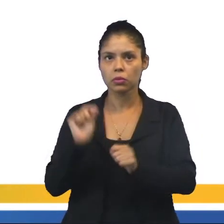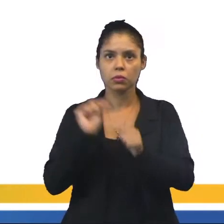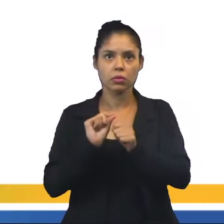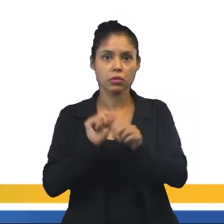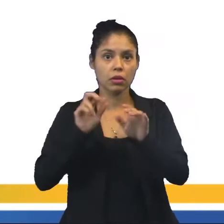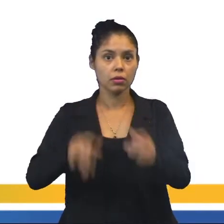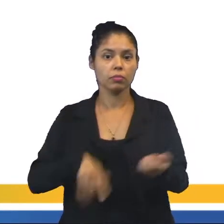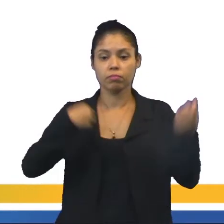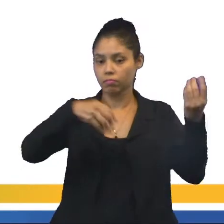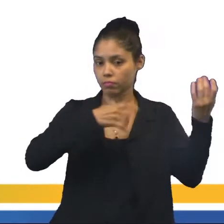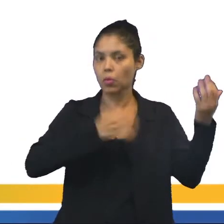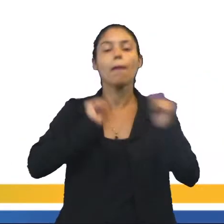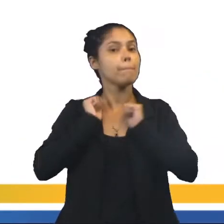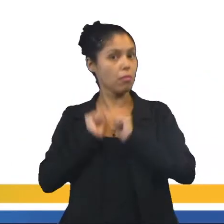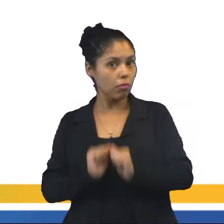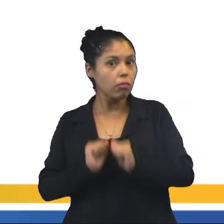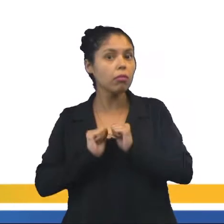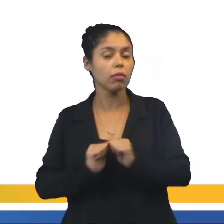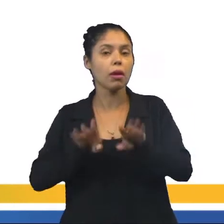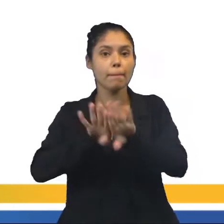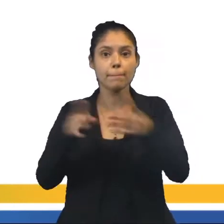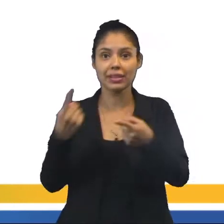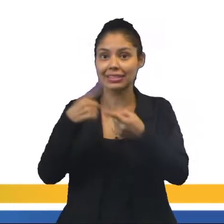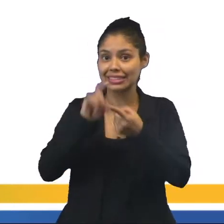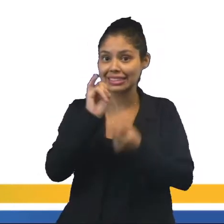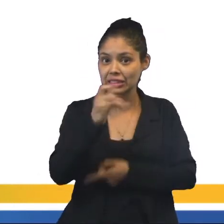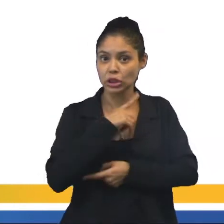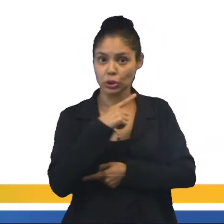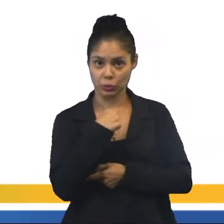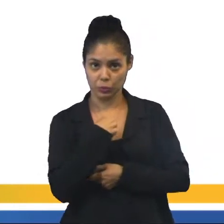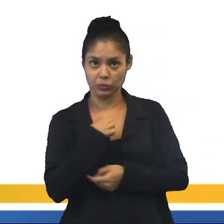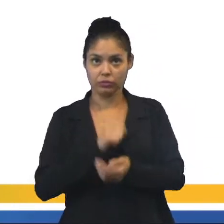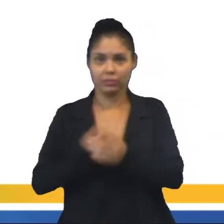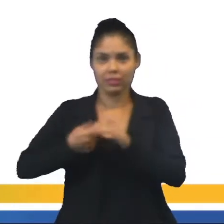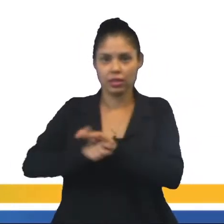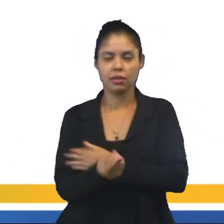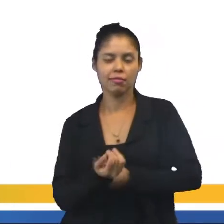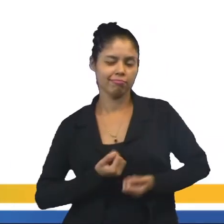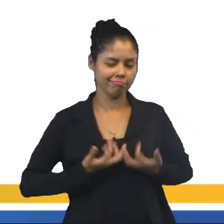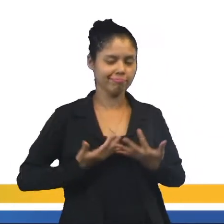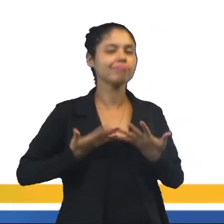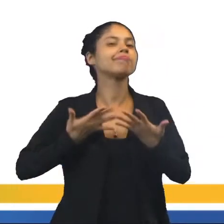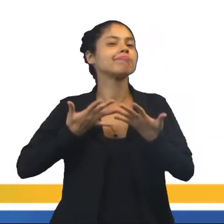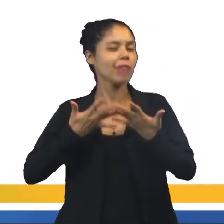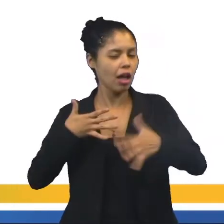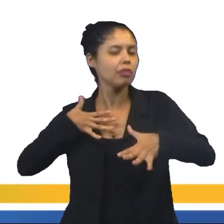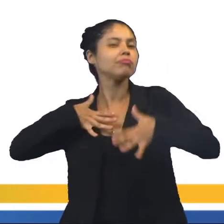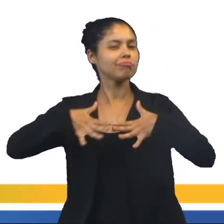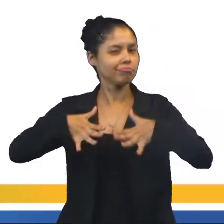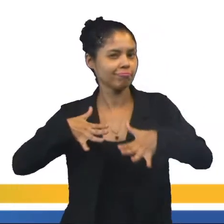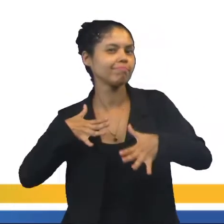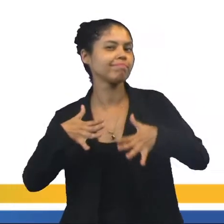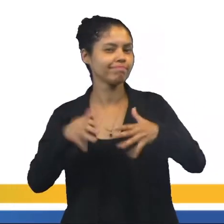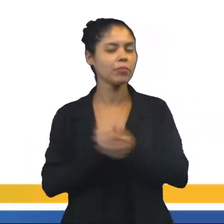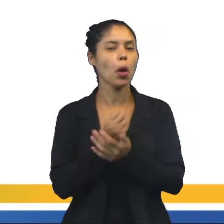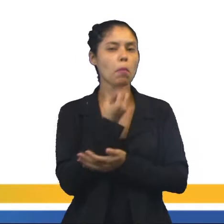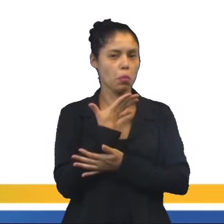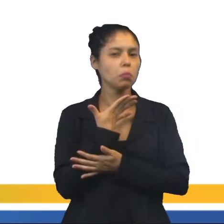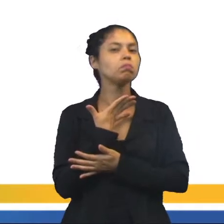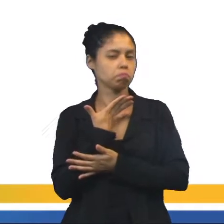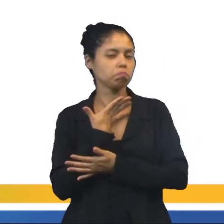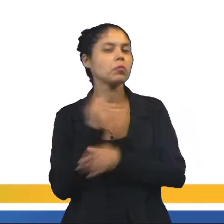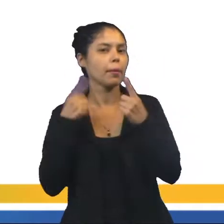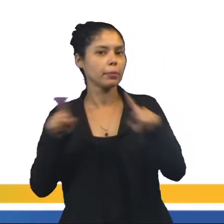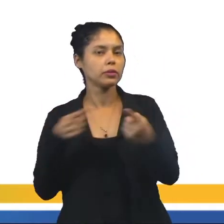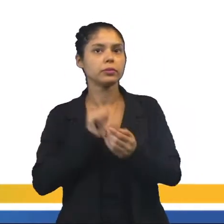tocar uma música sem permissão posso mas se eu colocar uma percussão ela vai dar mais um charme vai fazer o ritmo a condução da